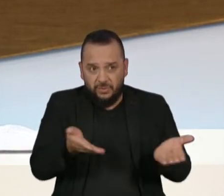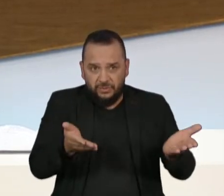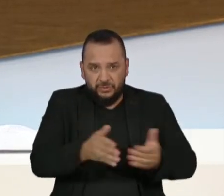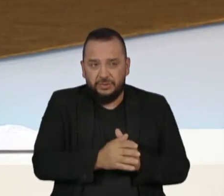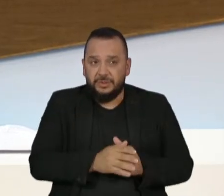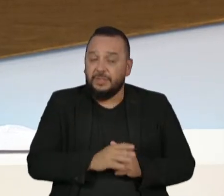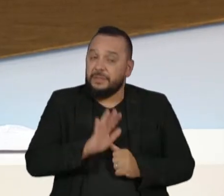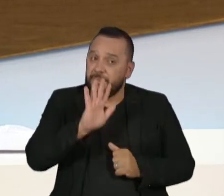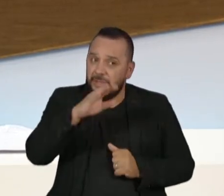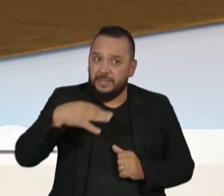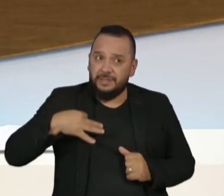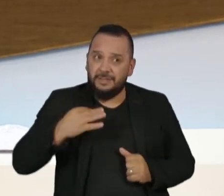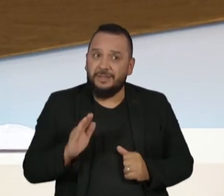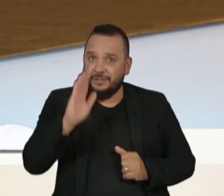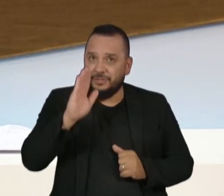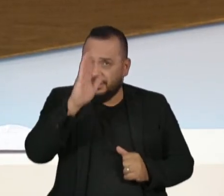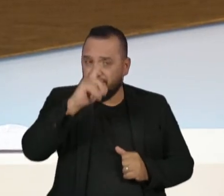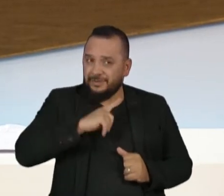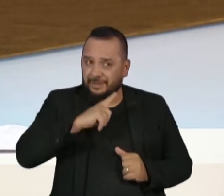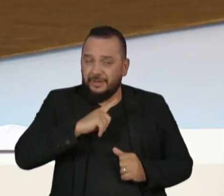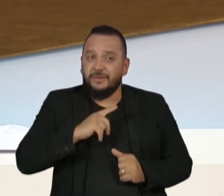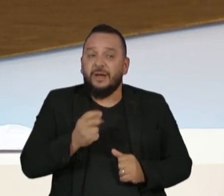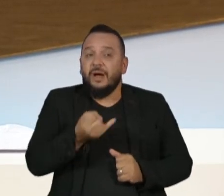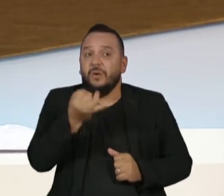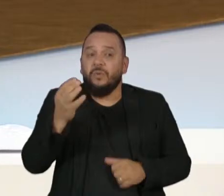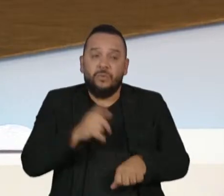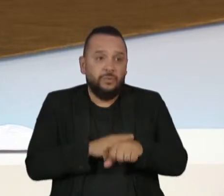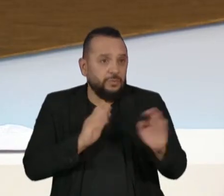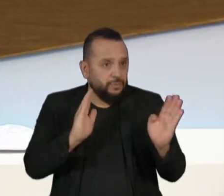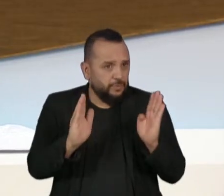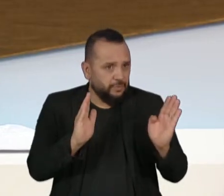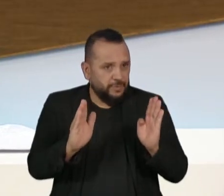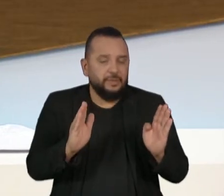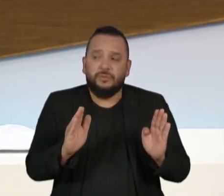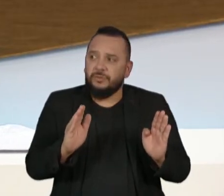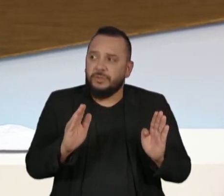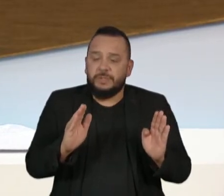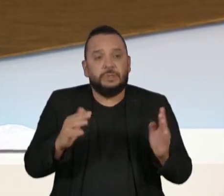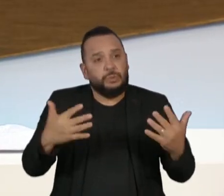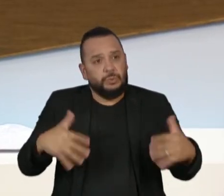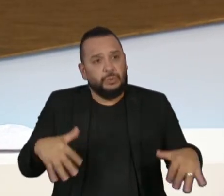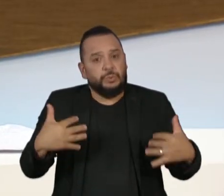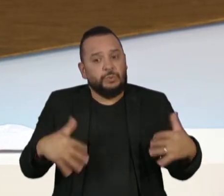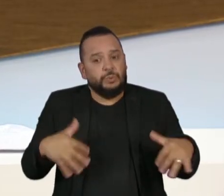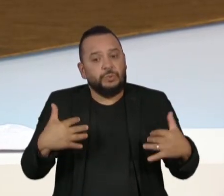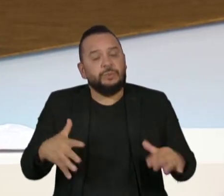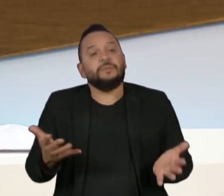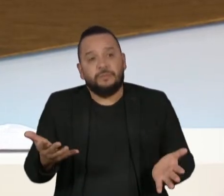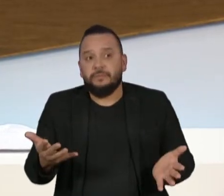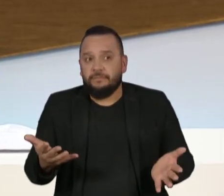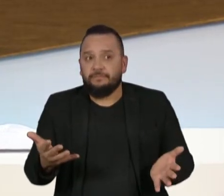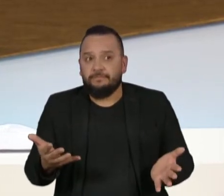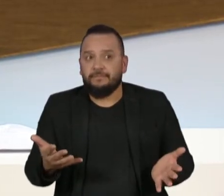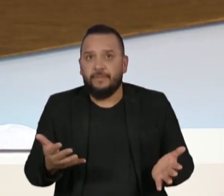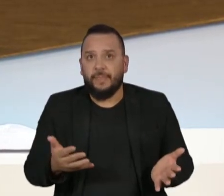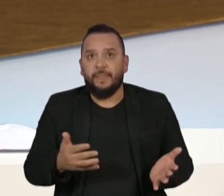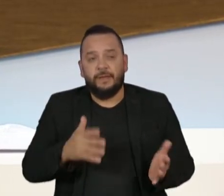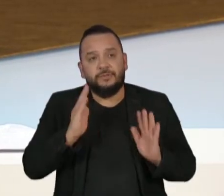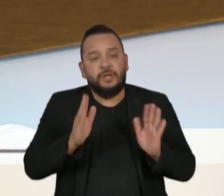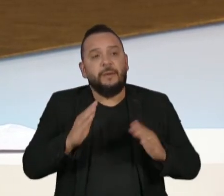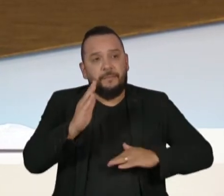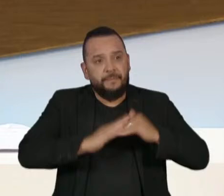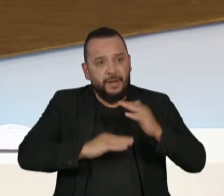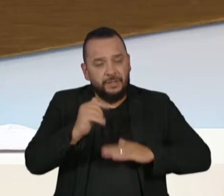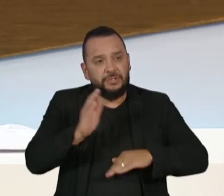Na campanha, já teve algumas situações que o senhor está enfrentando que podiam ter colocado em prática já